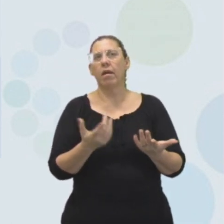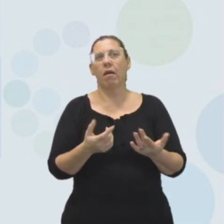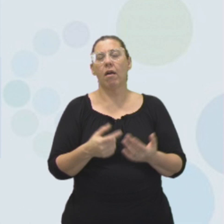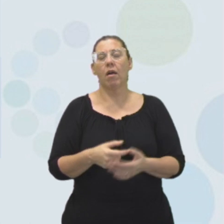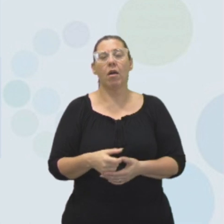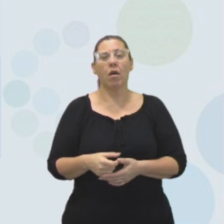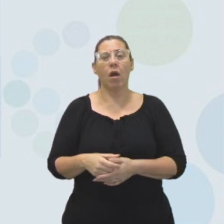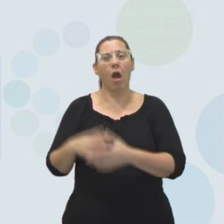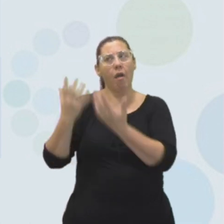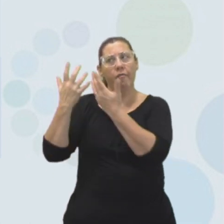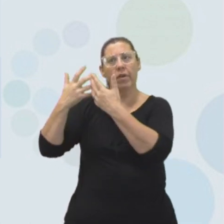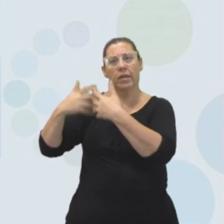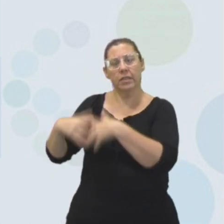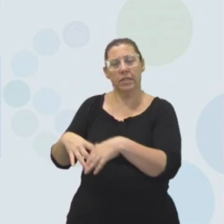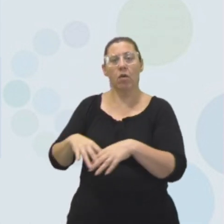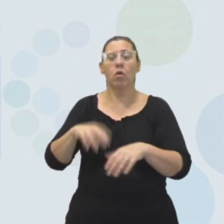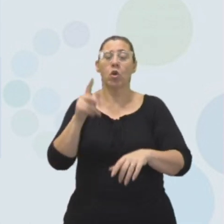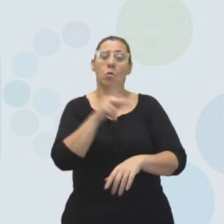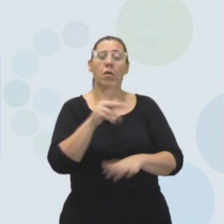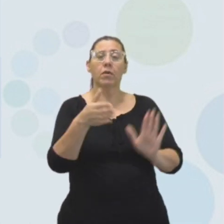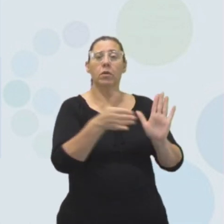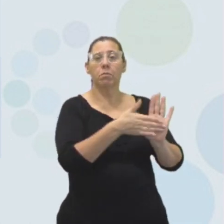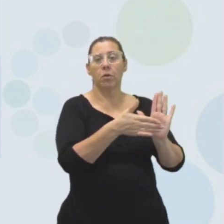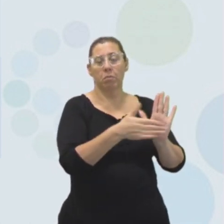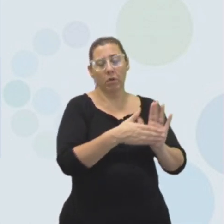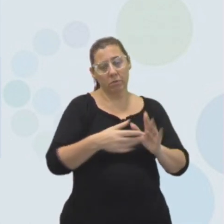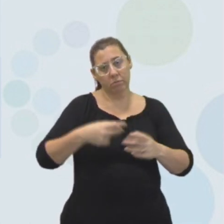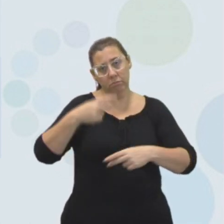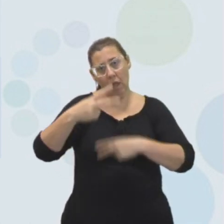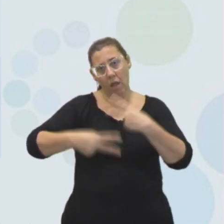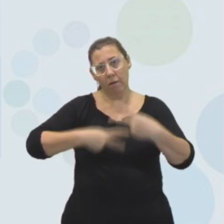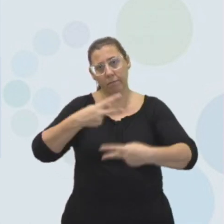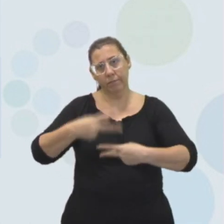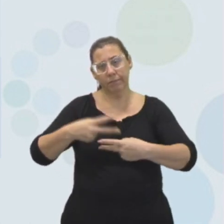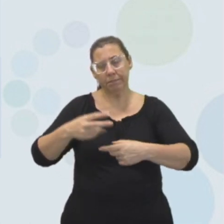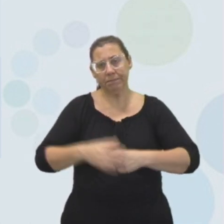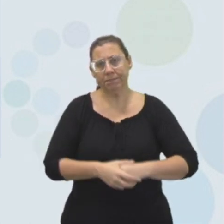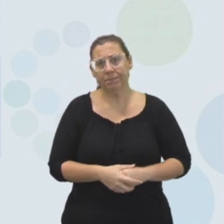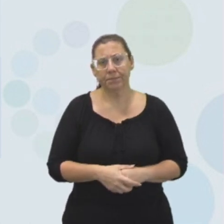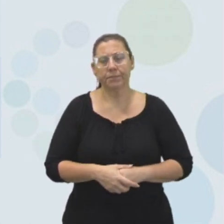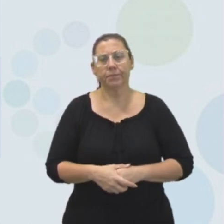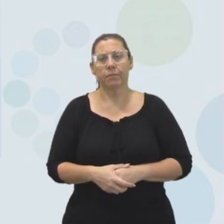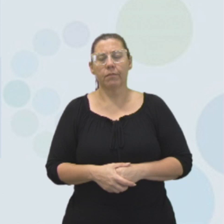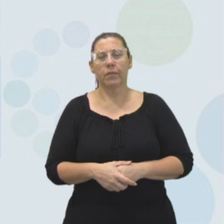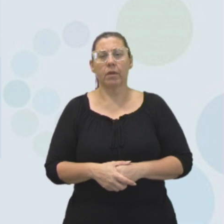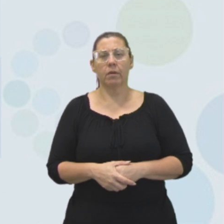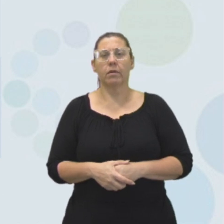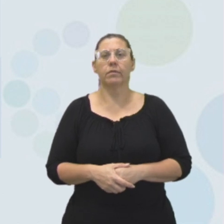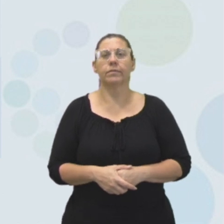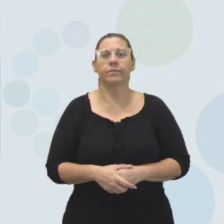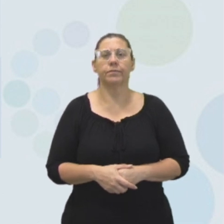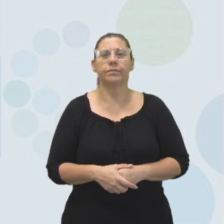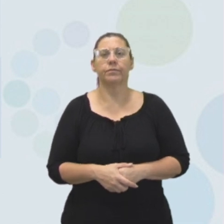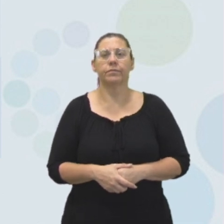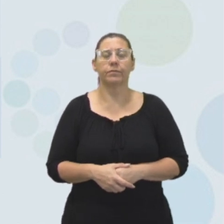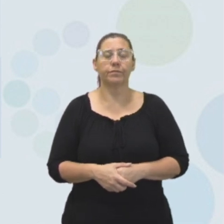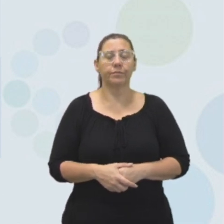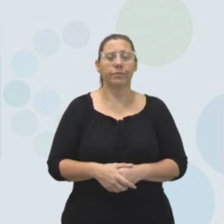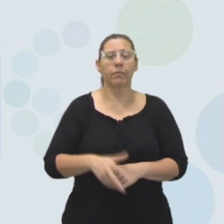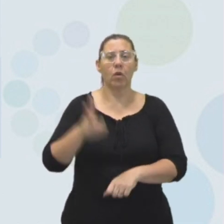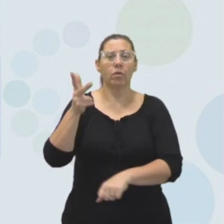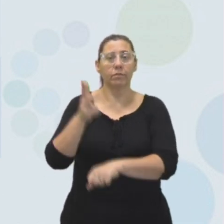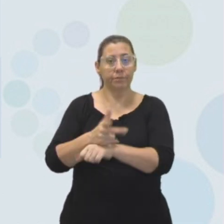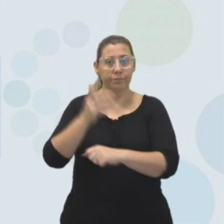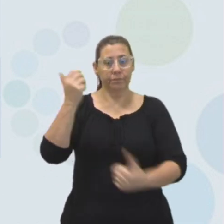ensino e aprendizagem proposto ao longo do bimestre, né? A avaliação, ele substitui, neste caso, o vídeo